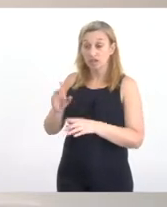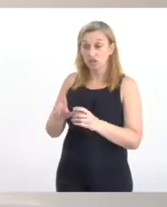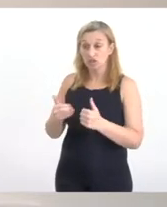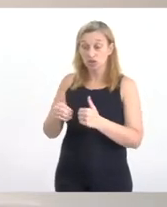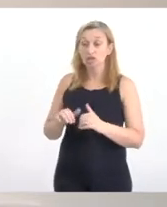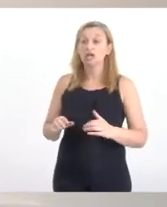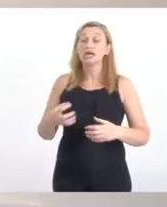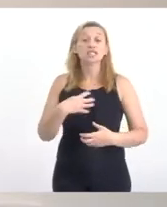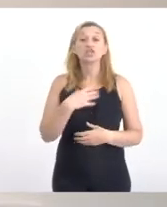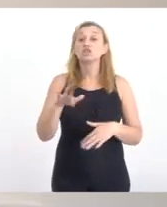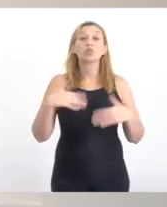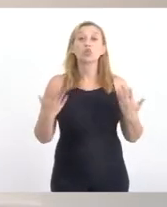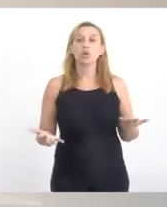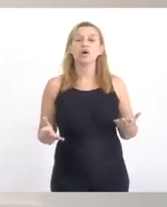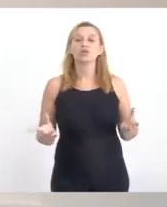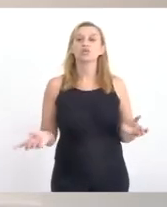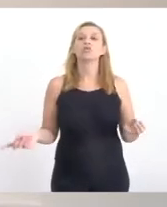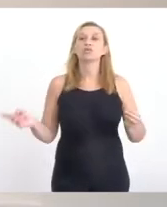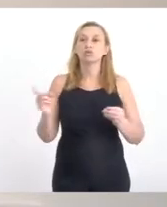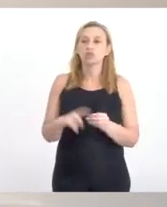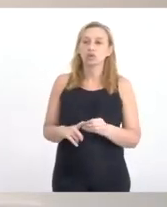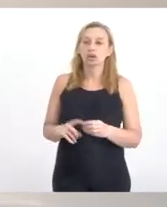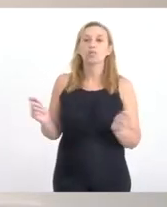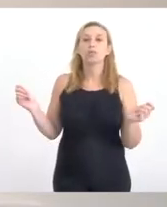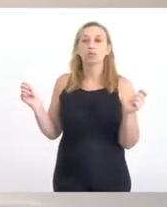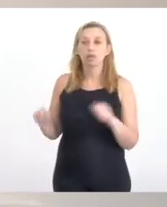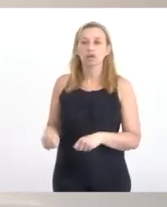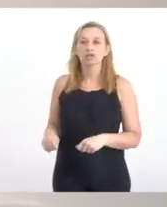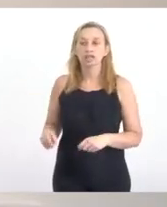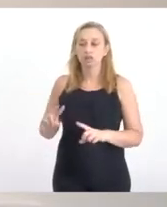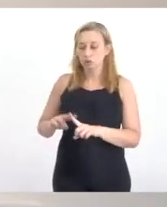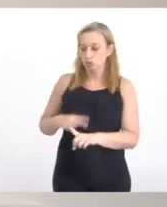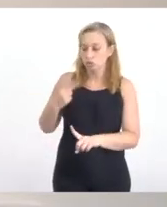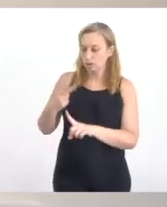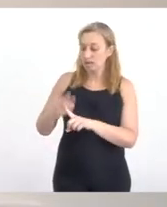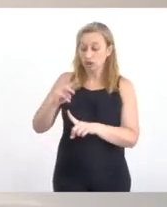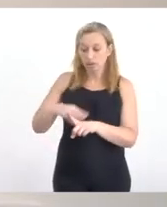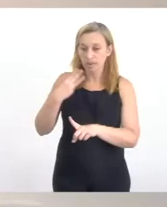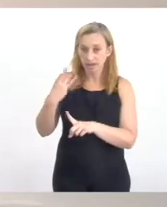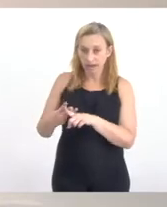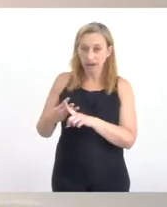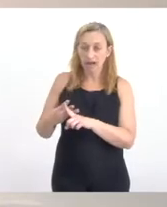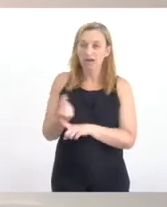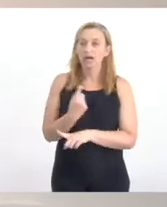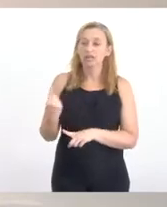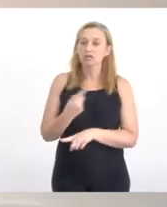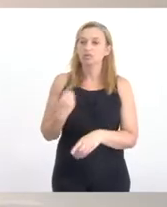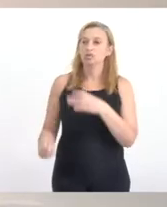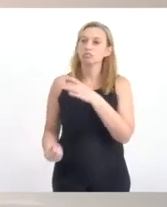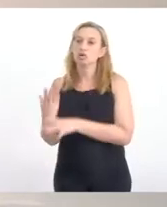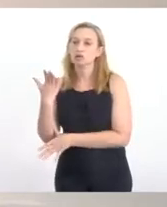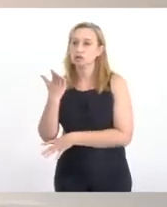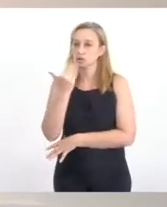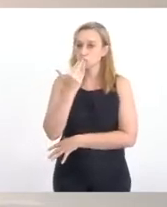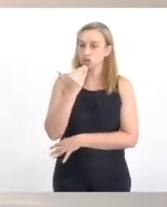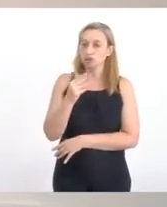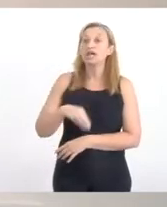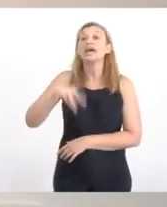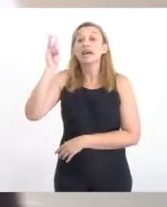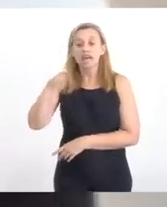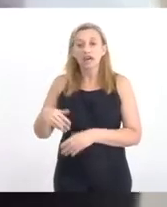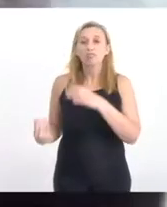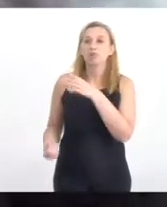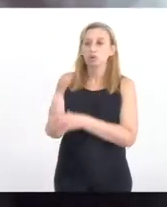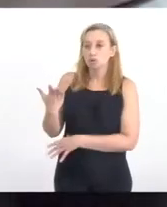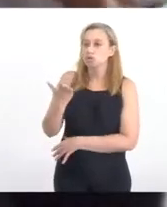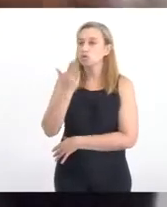produtivo no sentido a gente precisa se voltar a potencializar né duplicar triplicar a nossa produção de alimento porque Quem